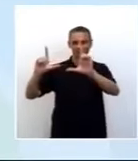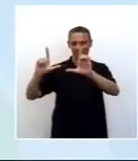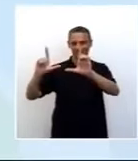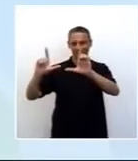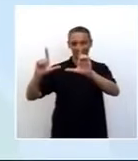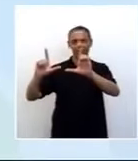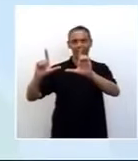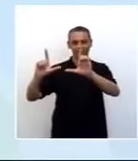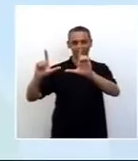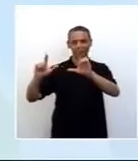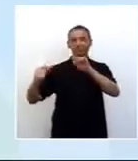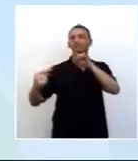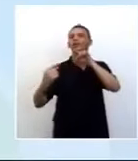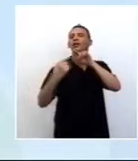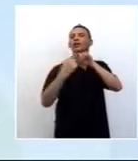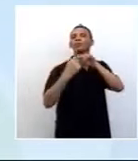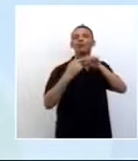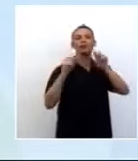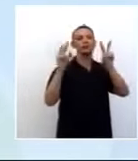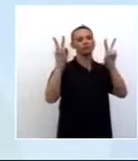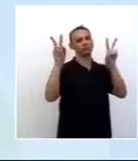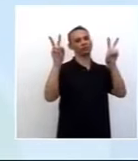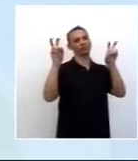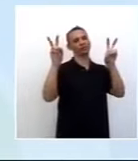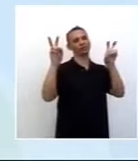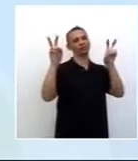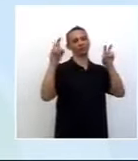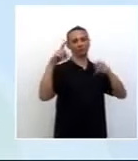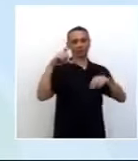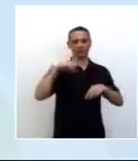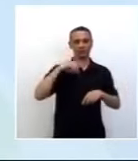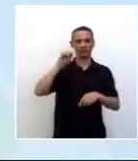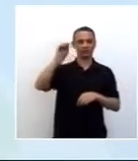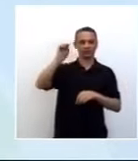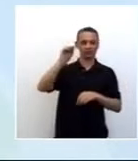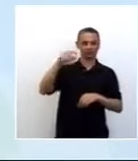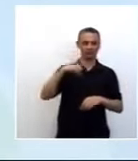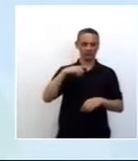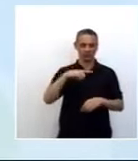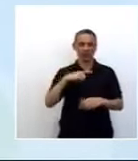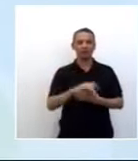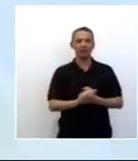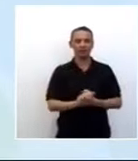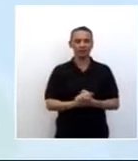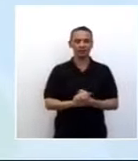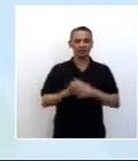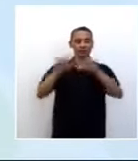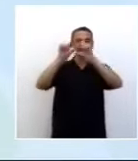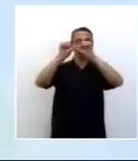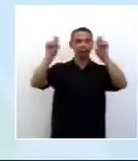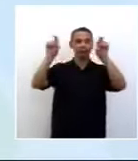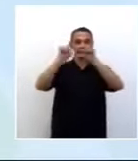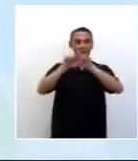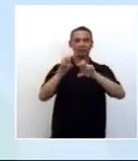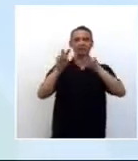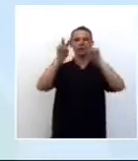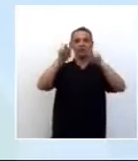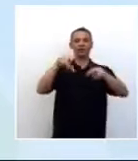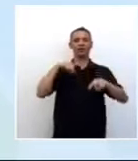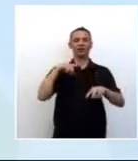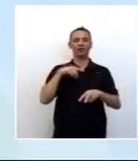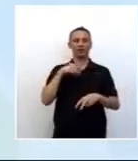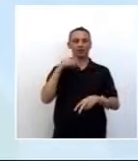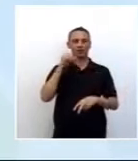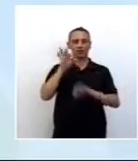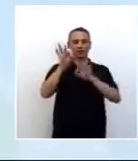Relacione a imagem ao que tem um errinho lá na tela viu gente o Alex goldpets elexprés cê tá bom mas não olha não é